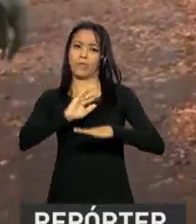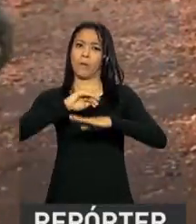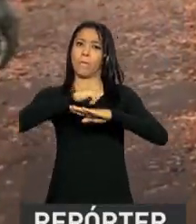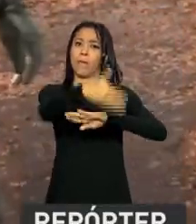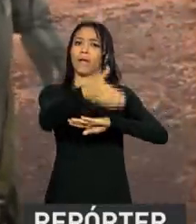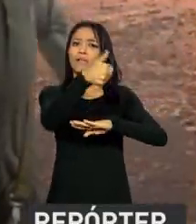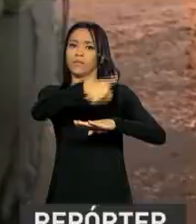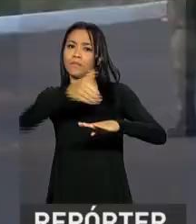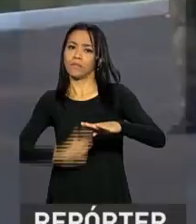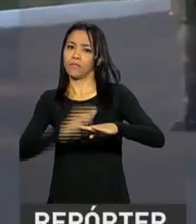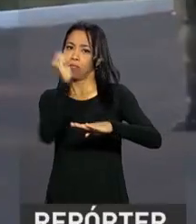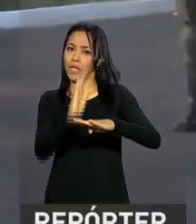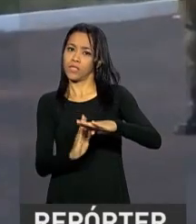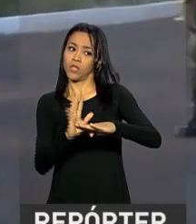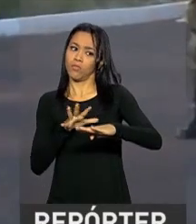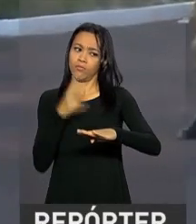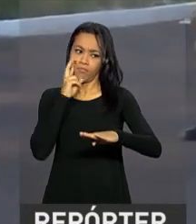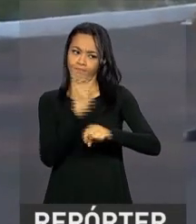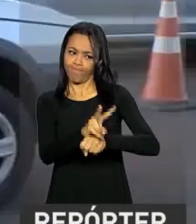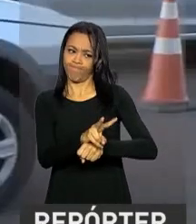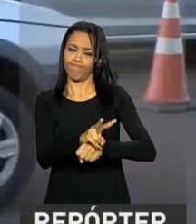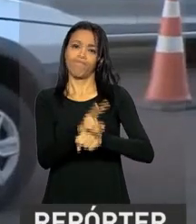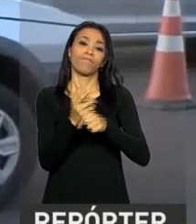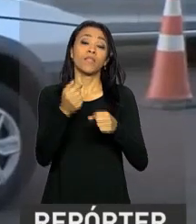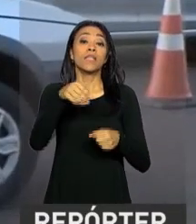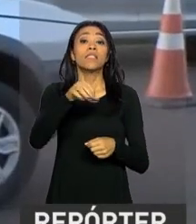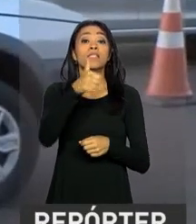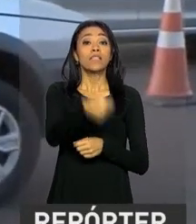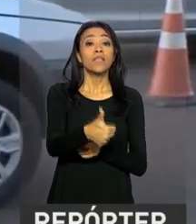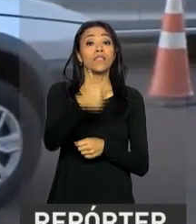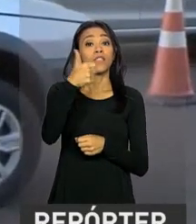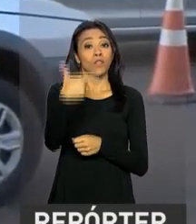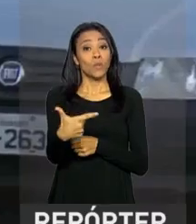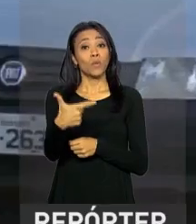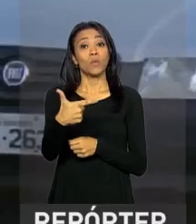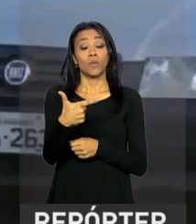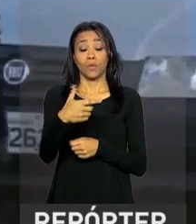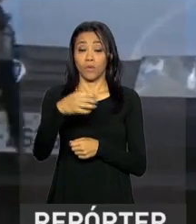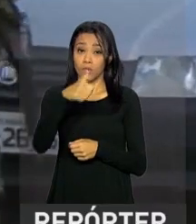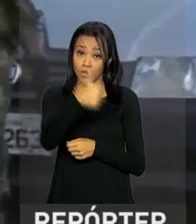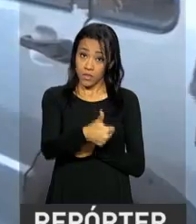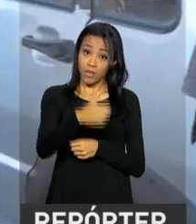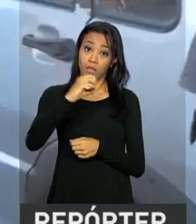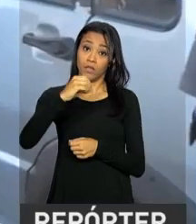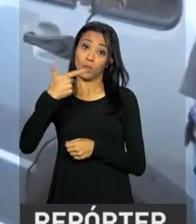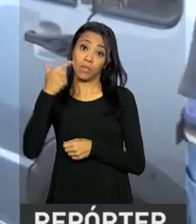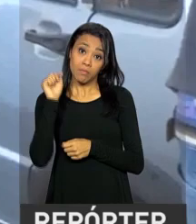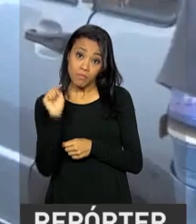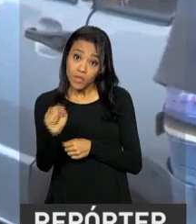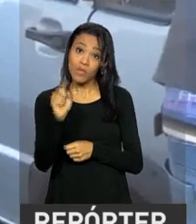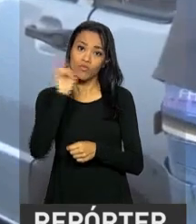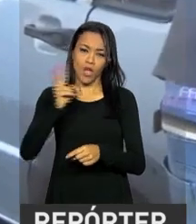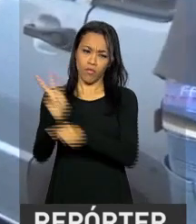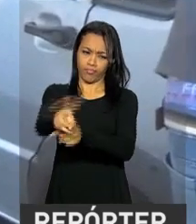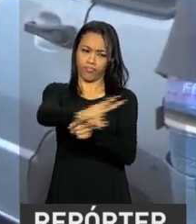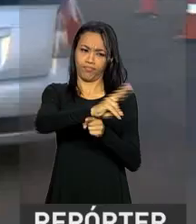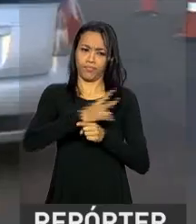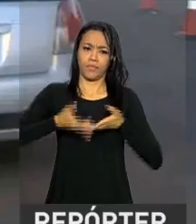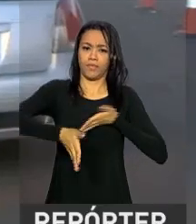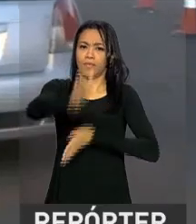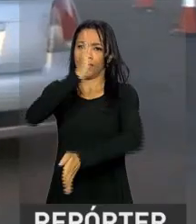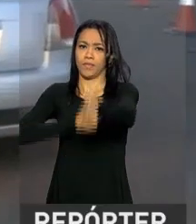países sul-americanos. Até agora, 102 mil inspeções e vistorias em veículos já foram realizadas nas